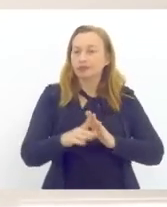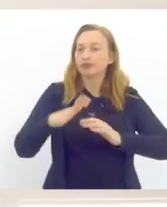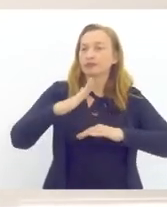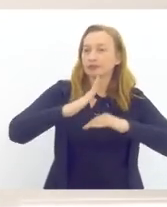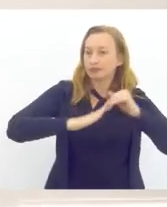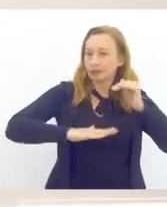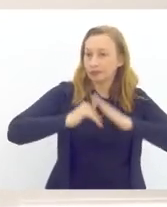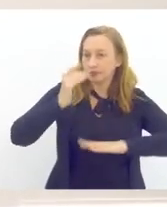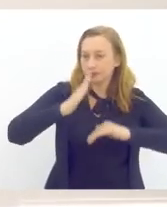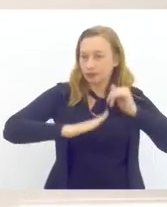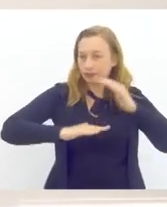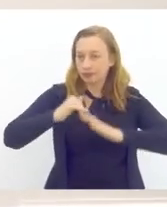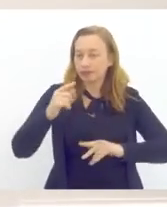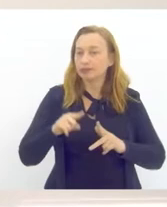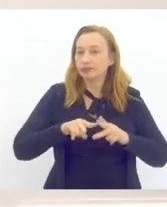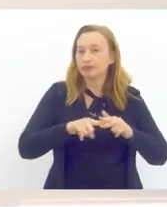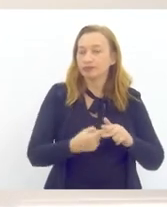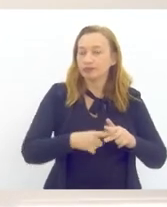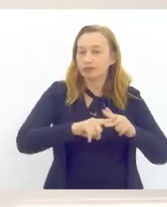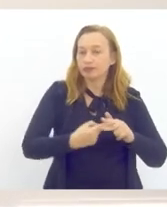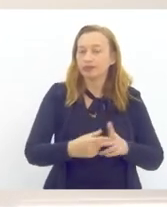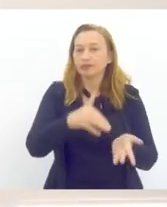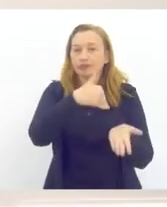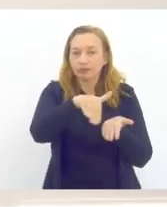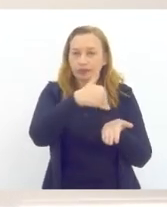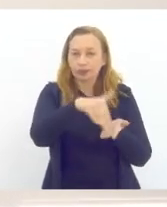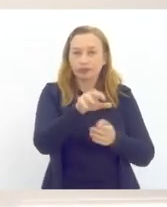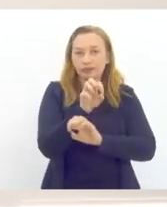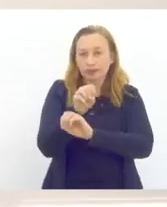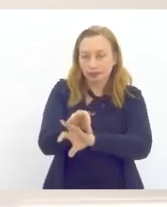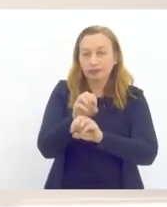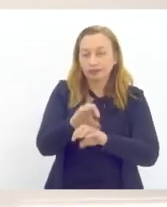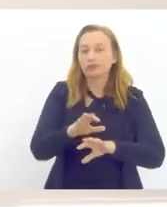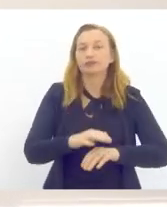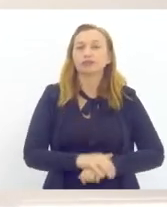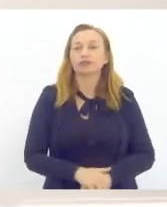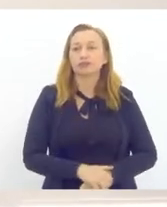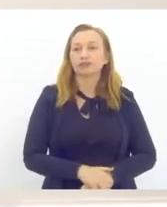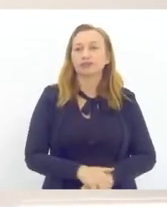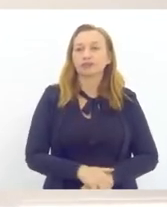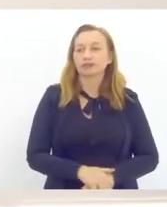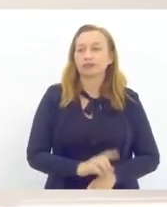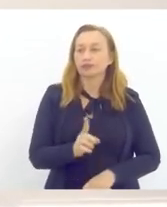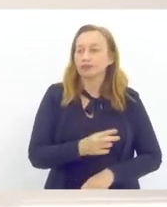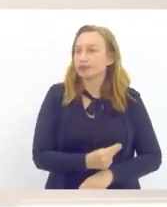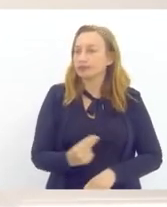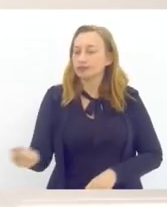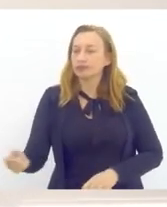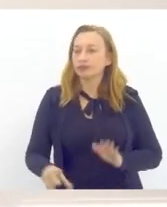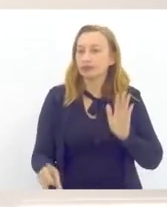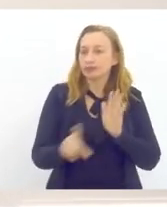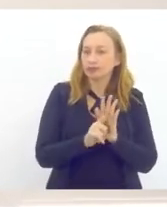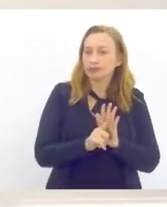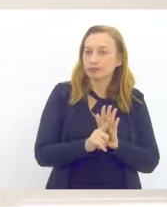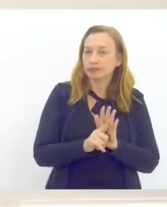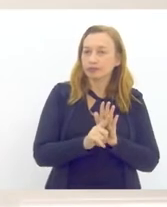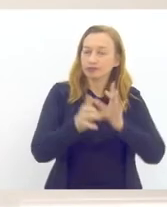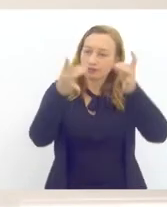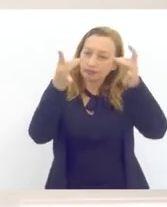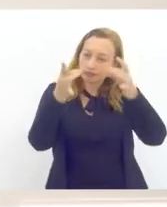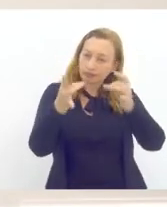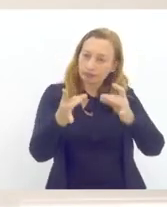diretrizes a serem regulamentadas pela Secretaria de Educação. Ou seja, a gente não vai sair daqui com uma lei extremamente